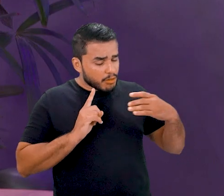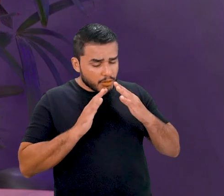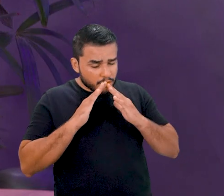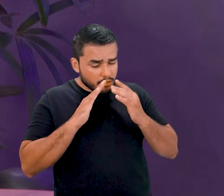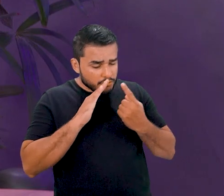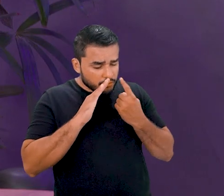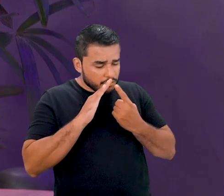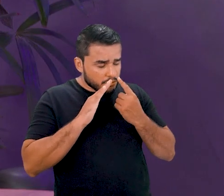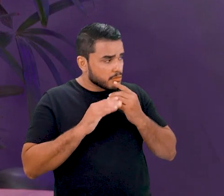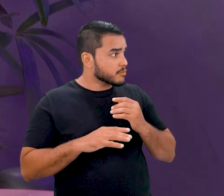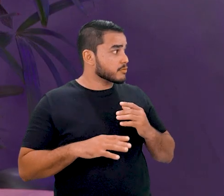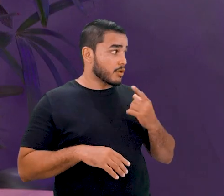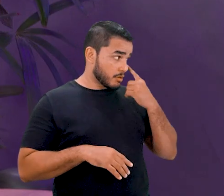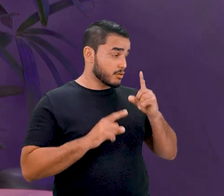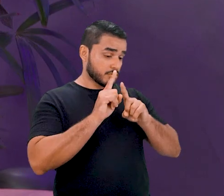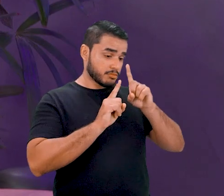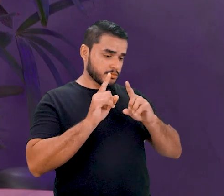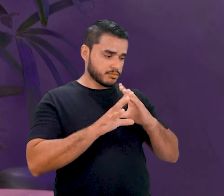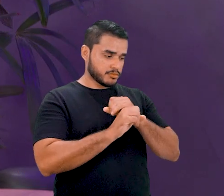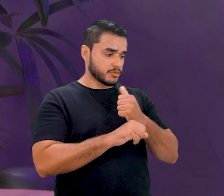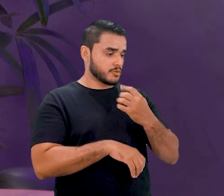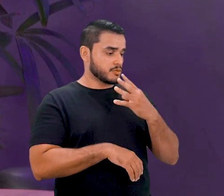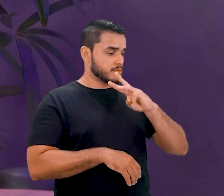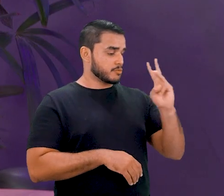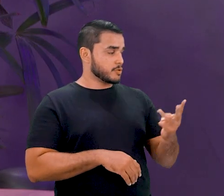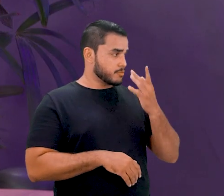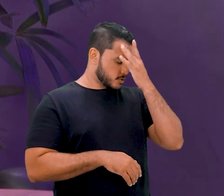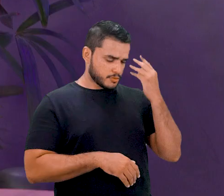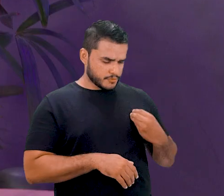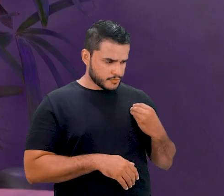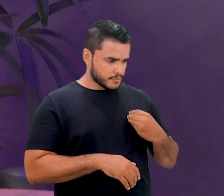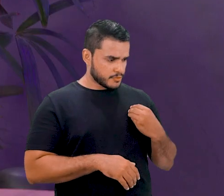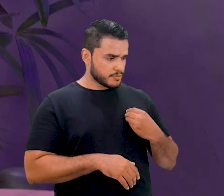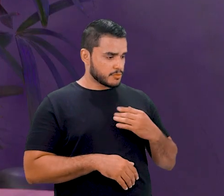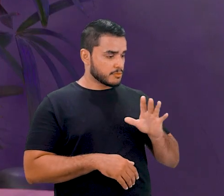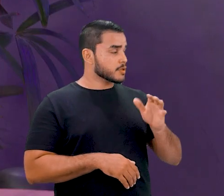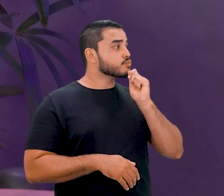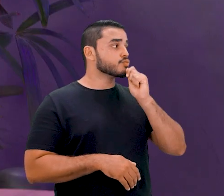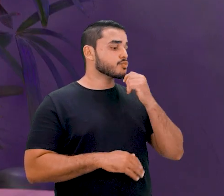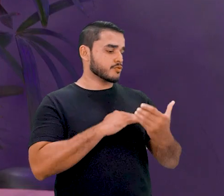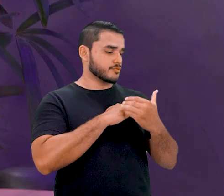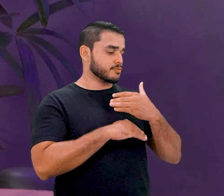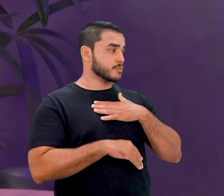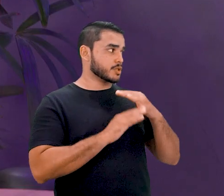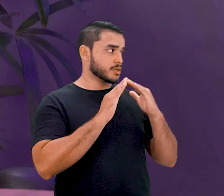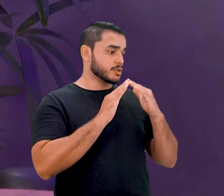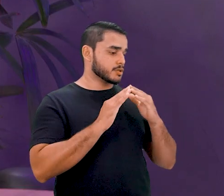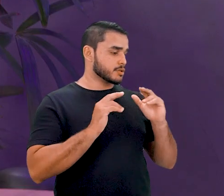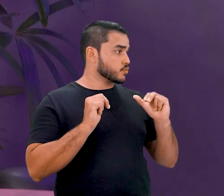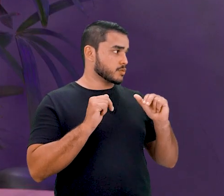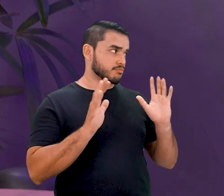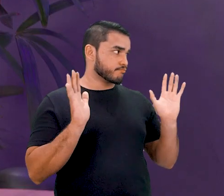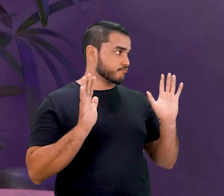diz que mais de 14 milhões de pessoas com deficiência estão no nosso país, mas o censo não bateu na porta da minha casa. Então, não, nem na minha. Pois é, então a